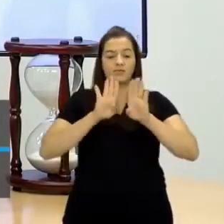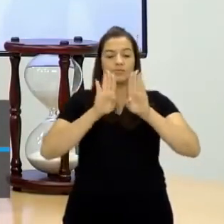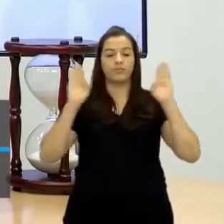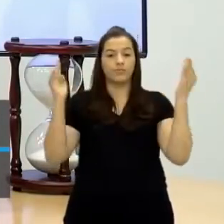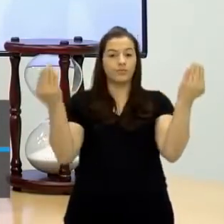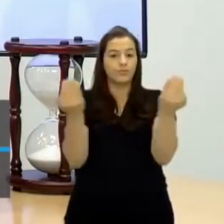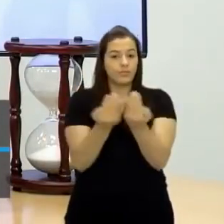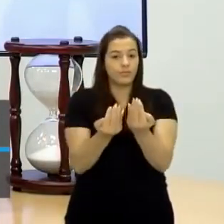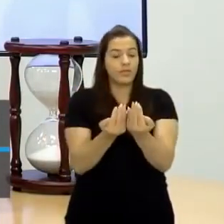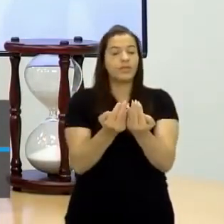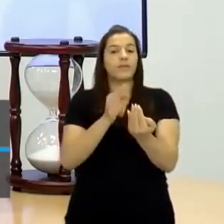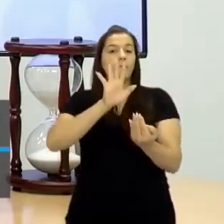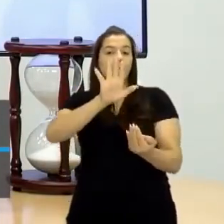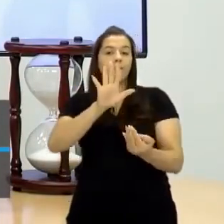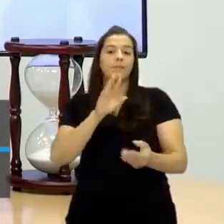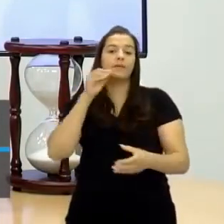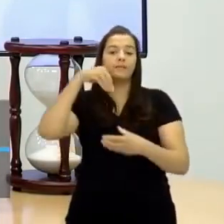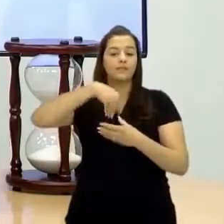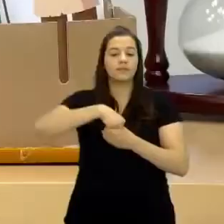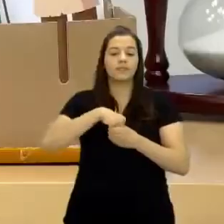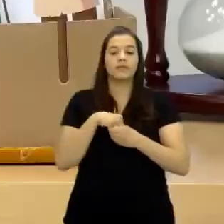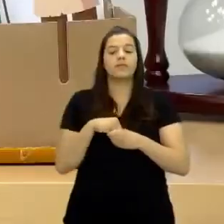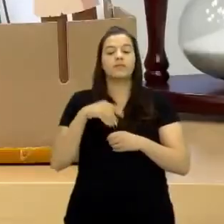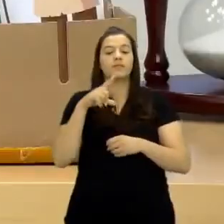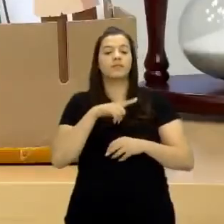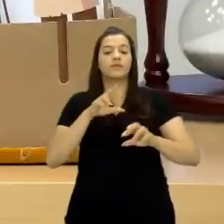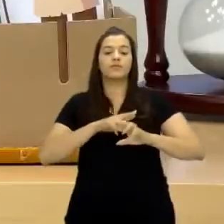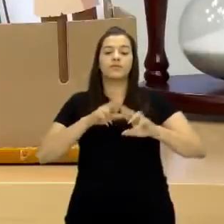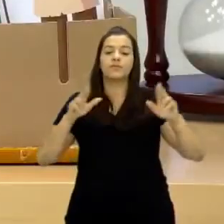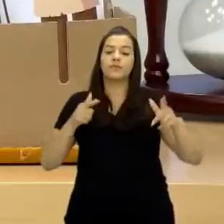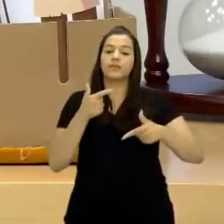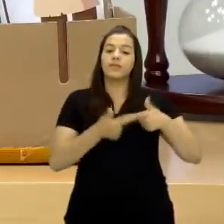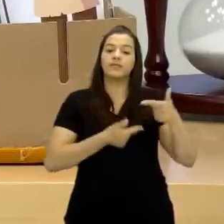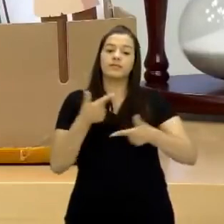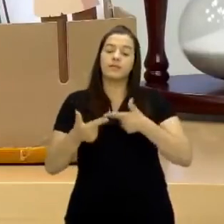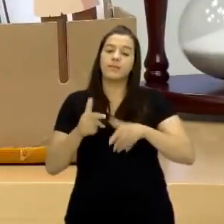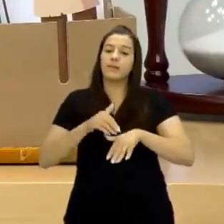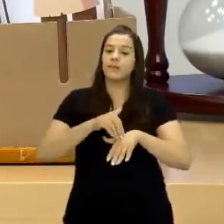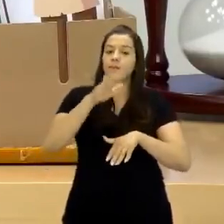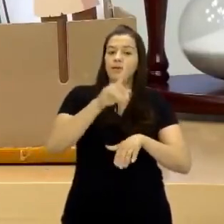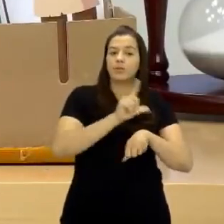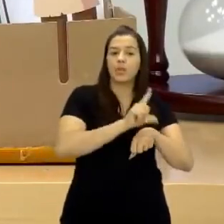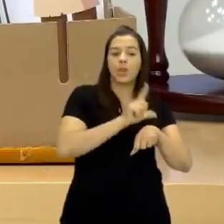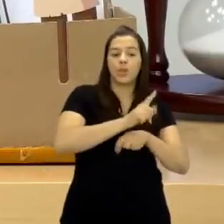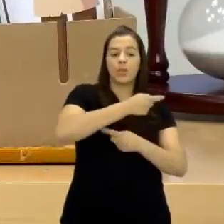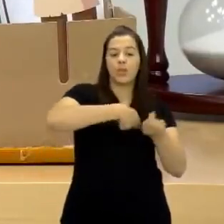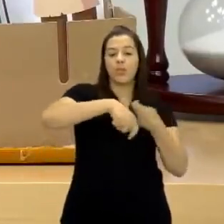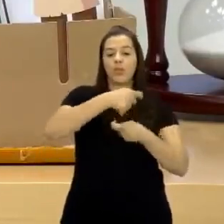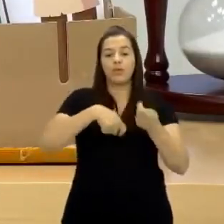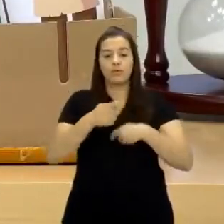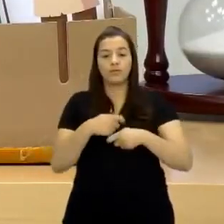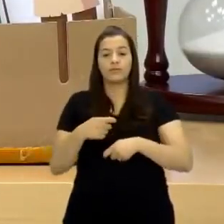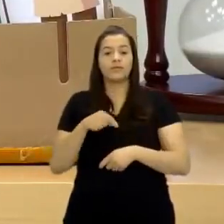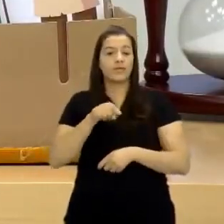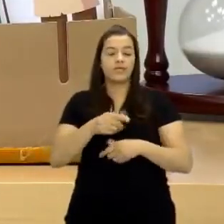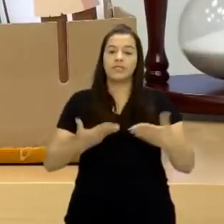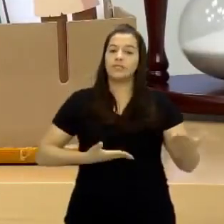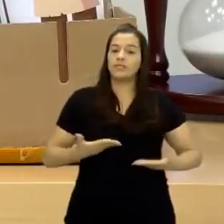Só que tem uma diferença. No burgo, eles trabalham mais com comércio. Então, aqui no burgo não tem mais